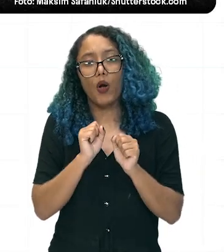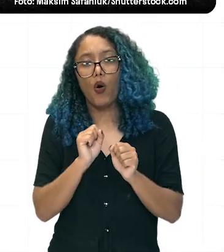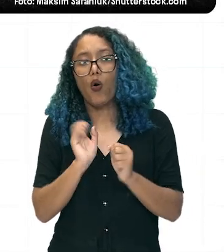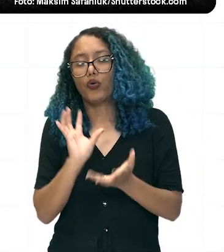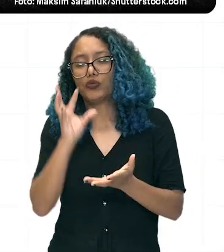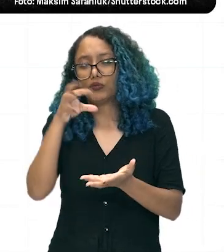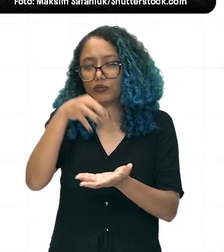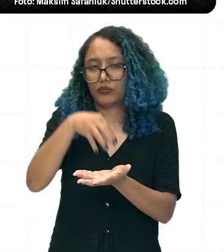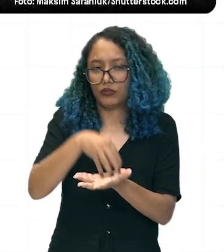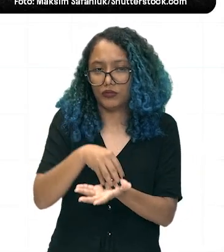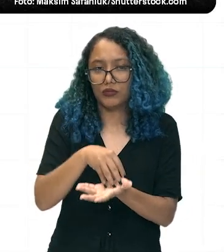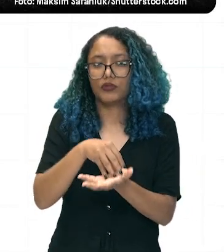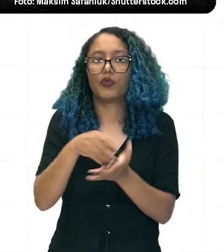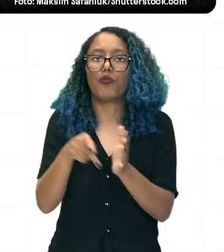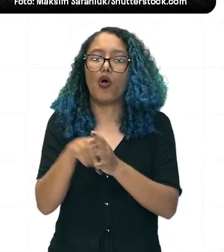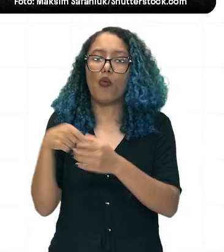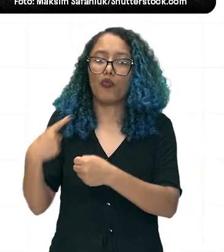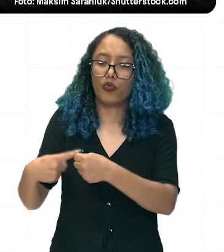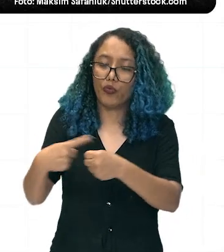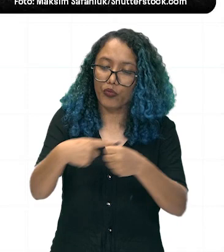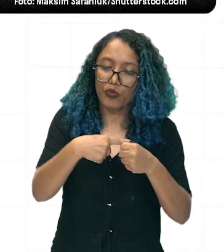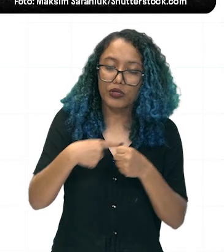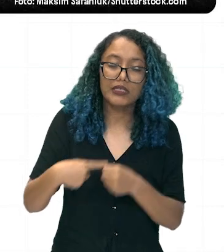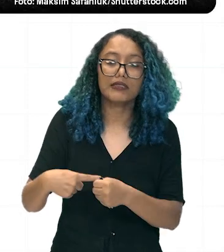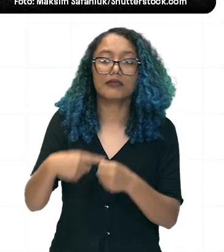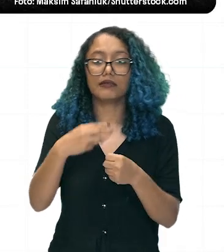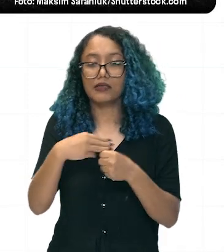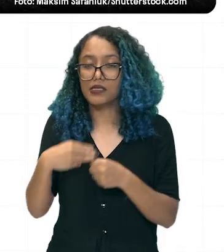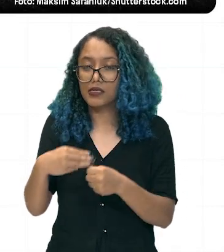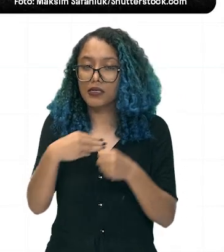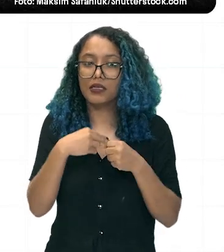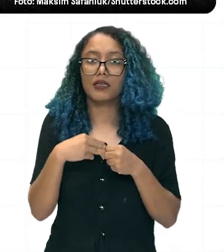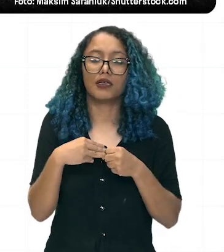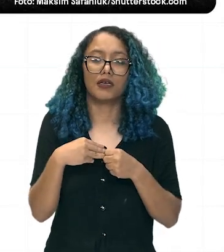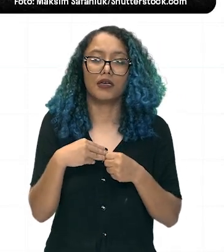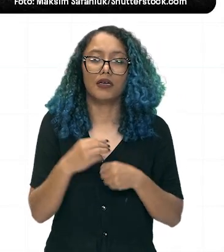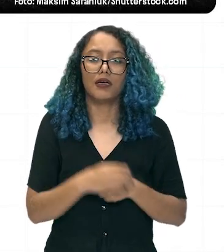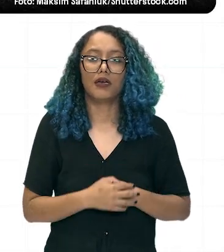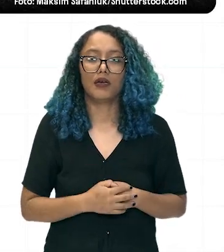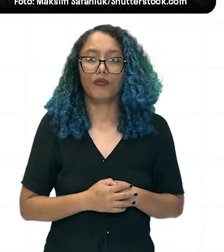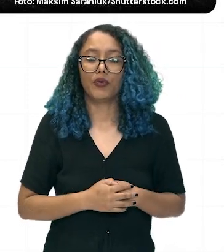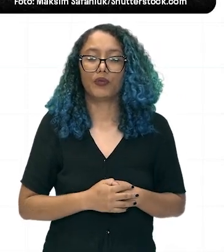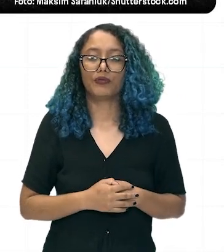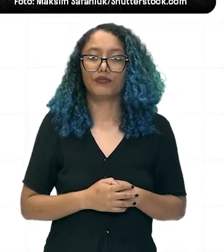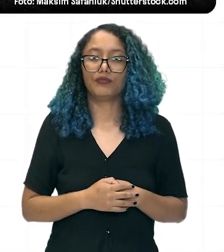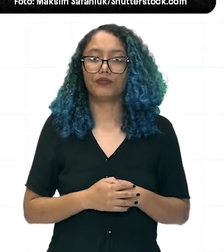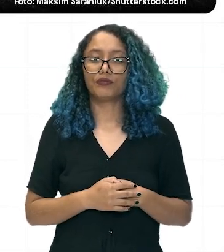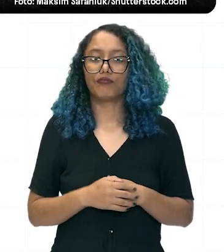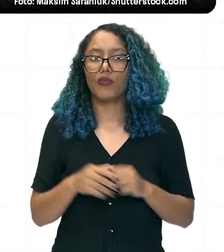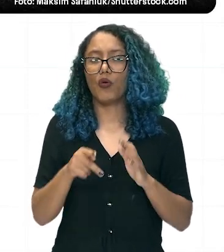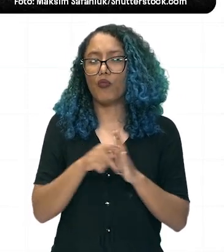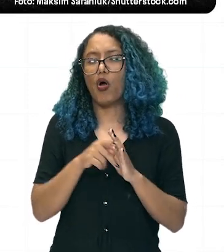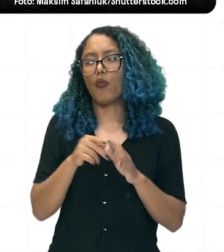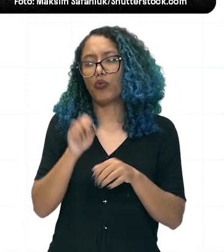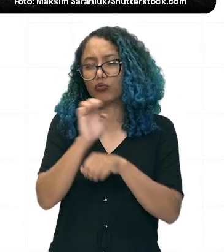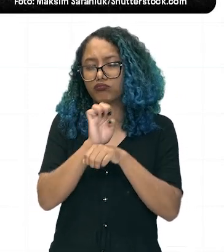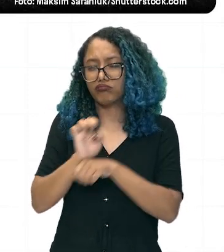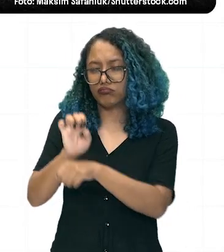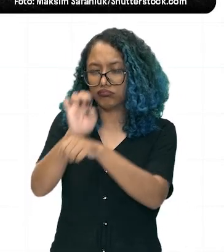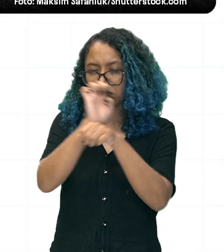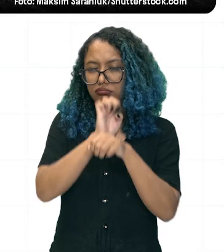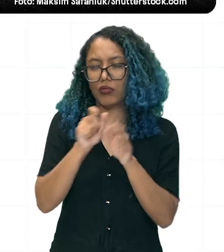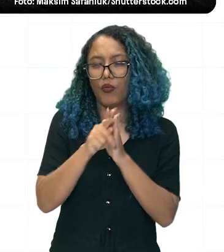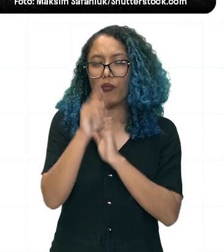nas sedes dos municípios, né, nas áreas dos municípios do interior dos vários estados no Brasil, né,